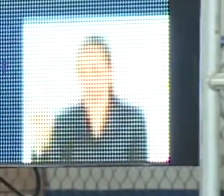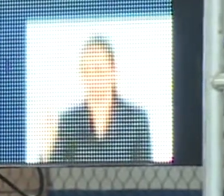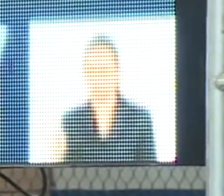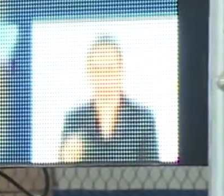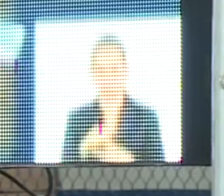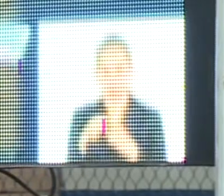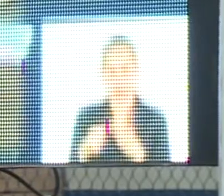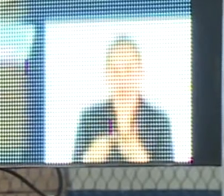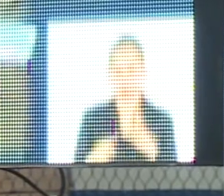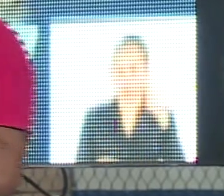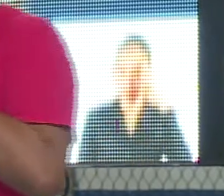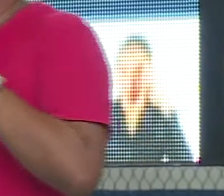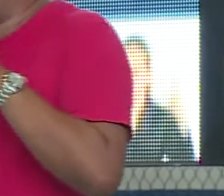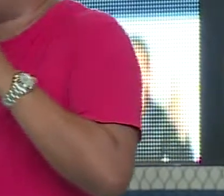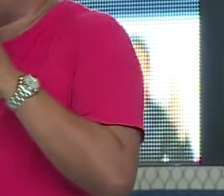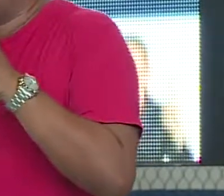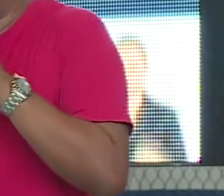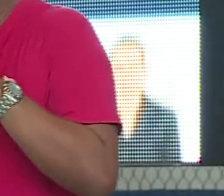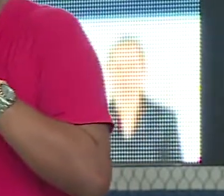etanol,